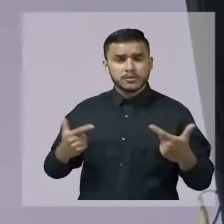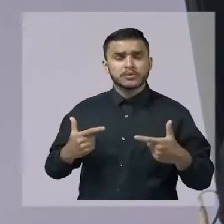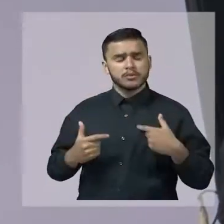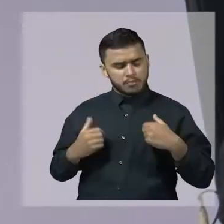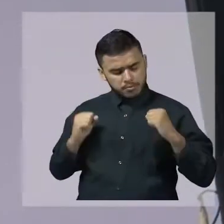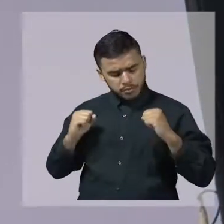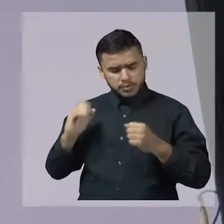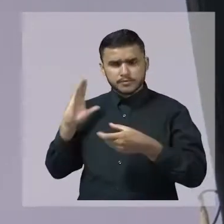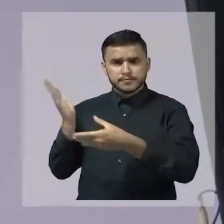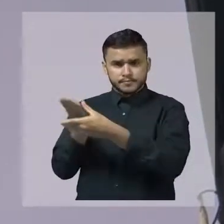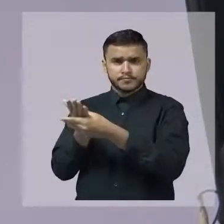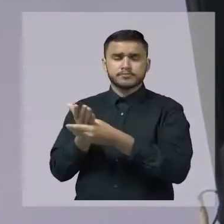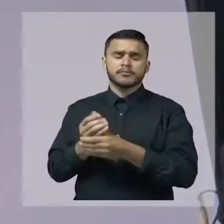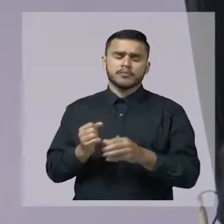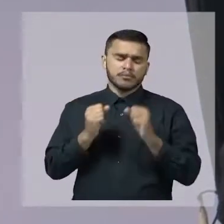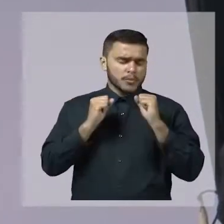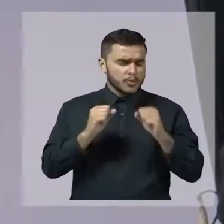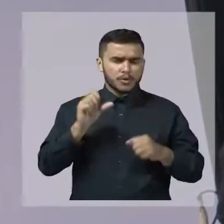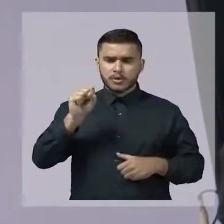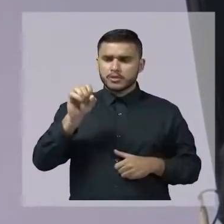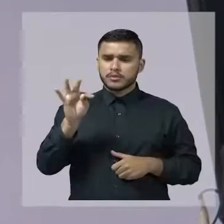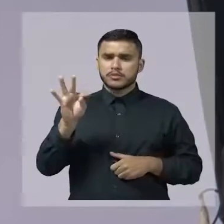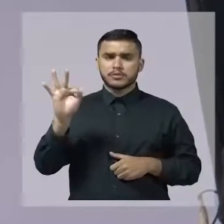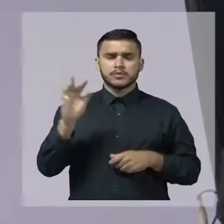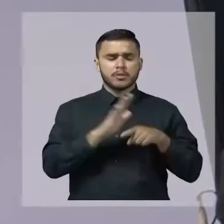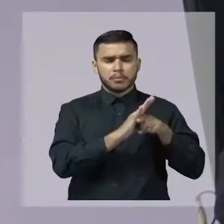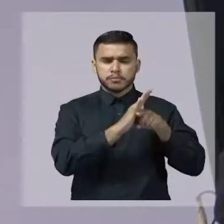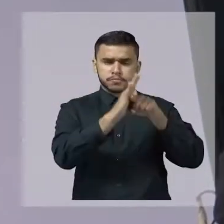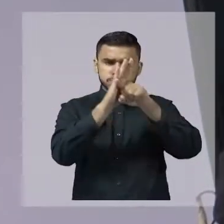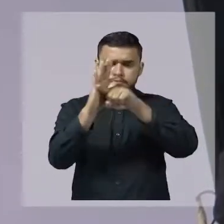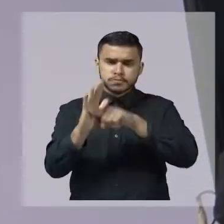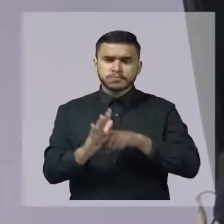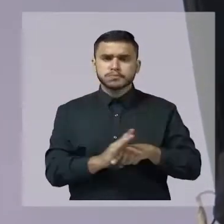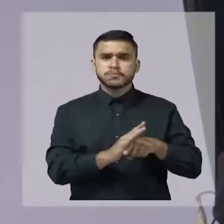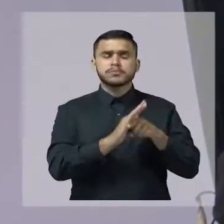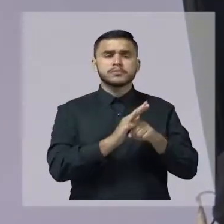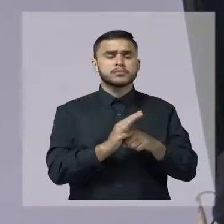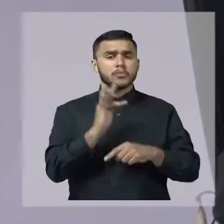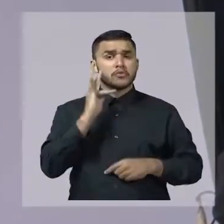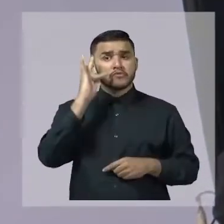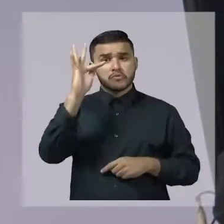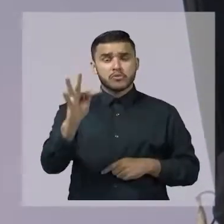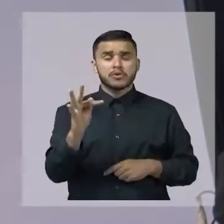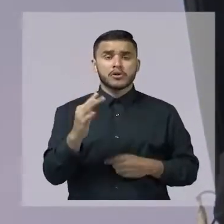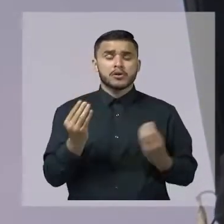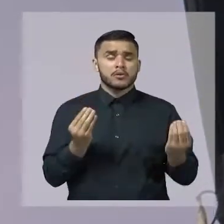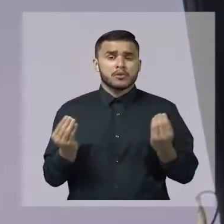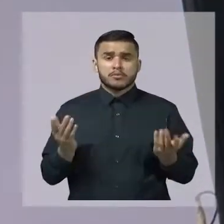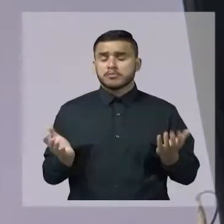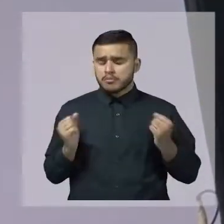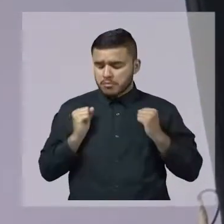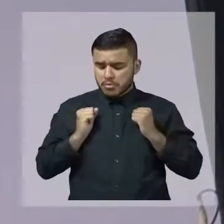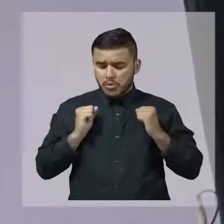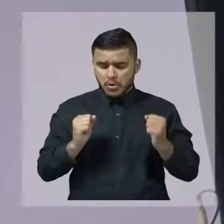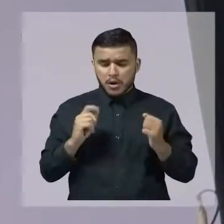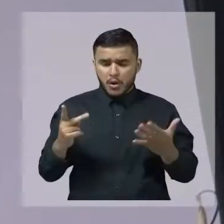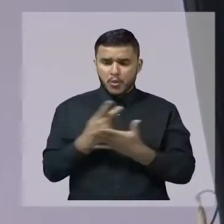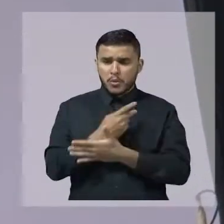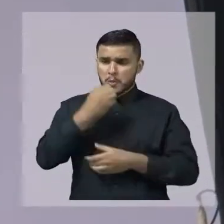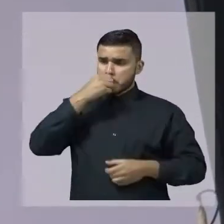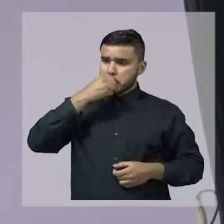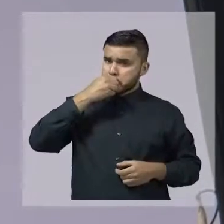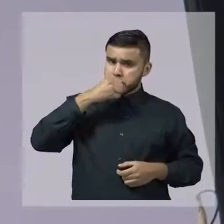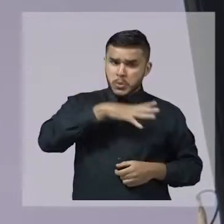queira investigar para fim de processo futuro contra aquele que ele acha que está ofendendo